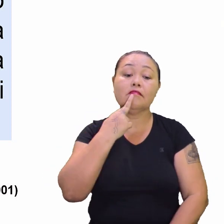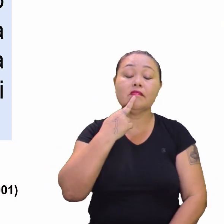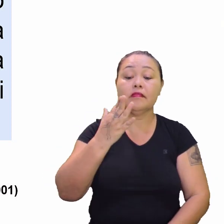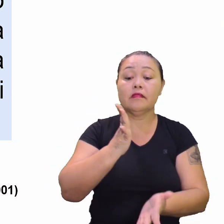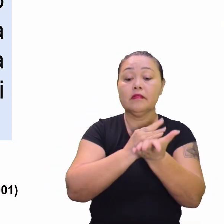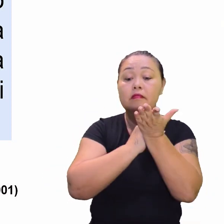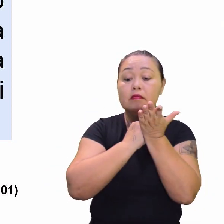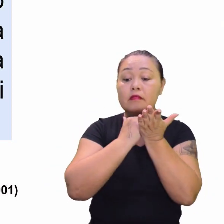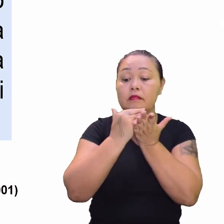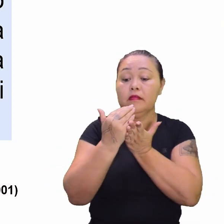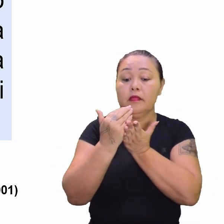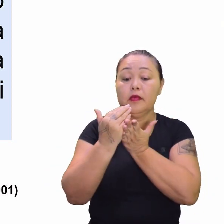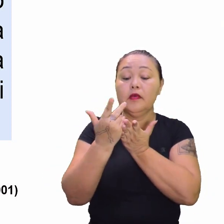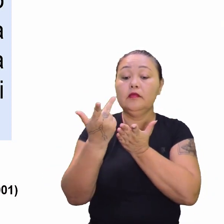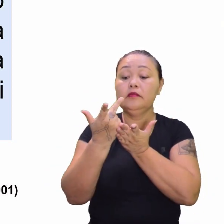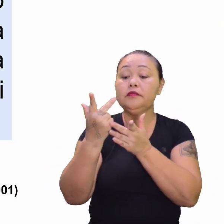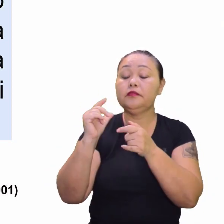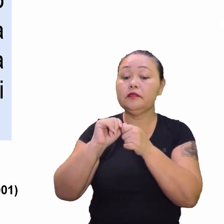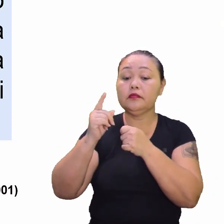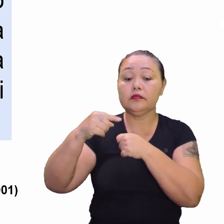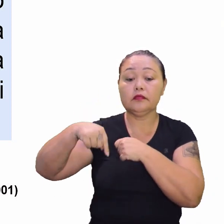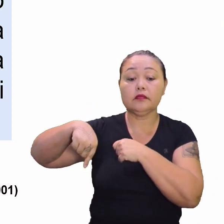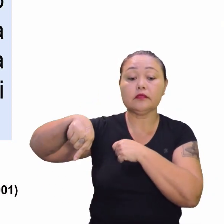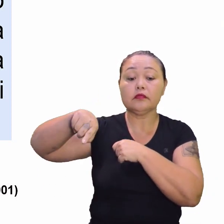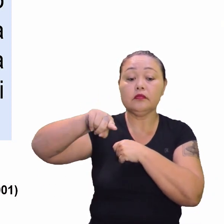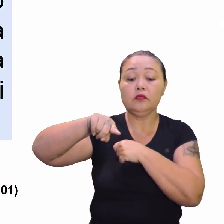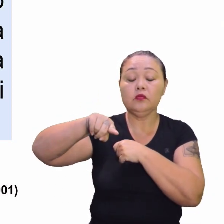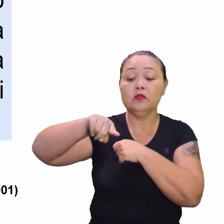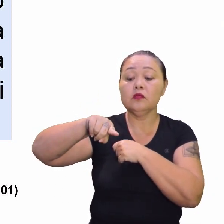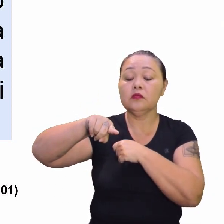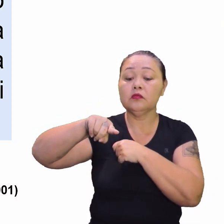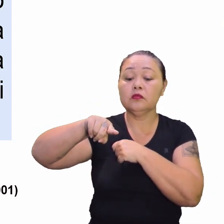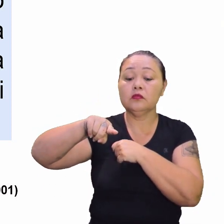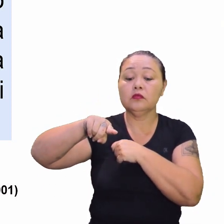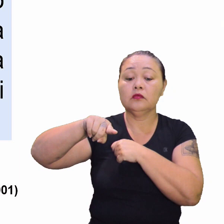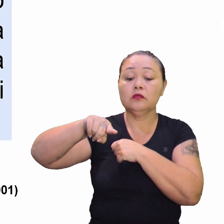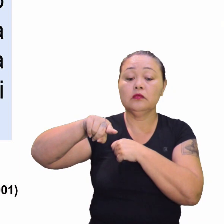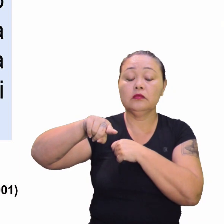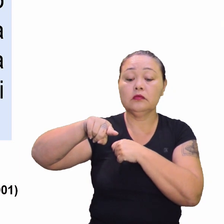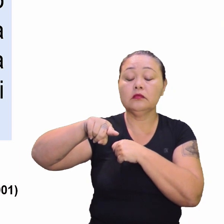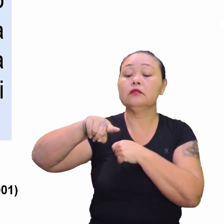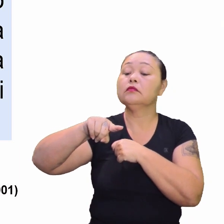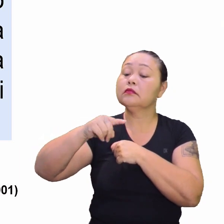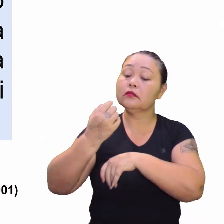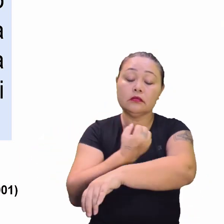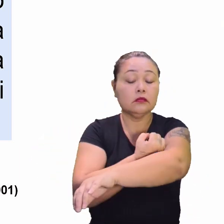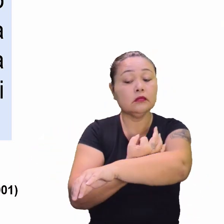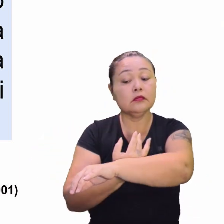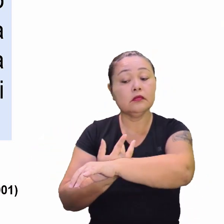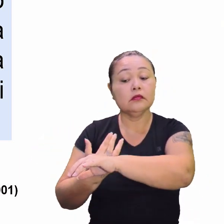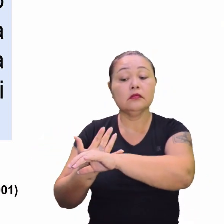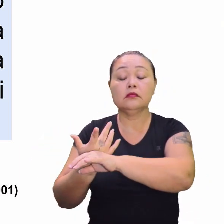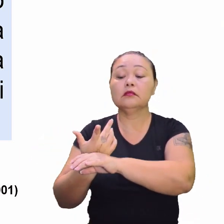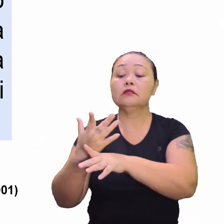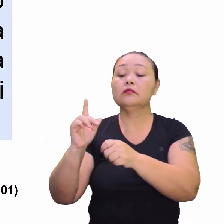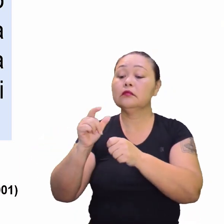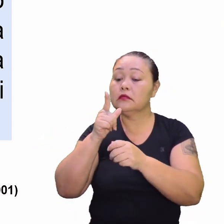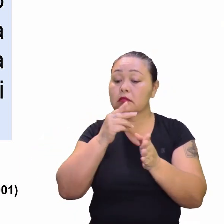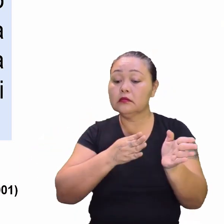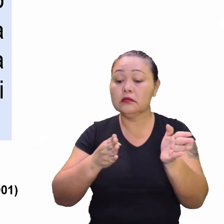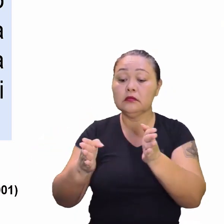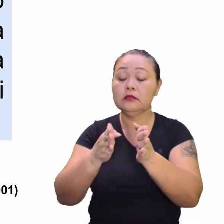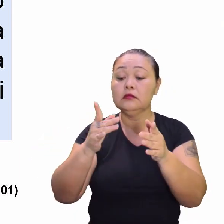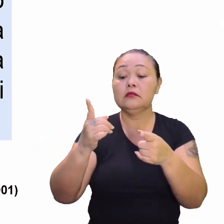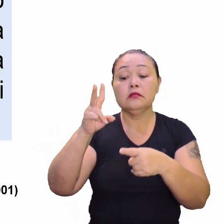gente iniciou falando que, assim como a questão da vegetação, falar em hidrografia,